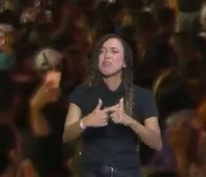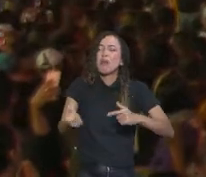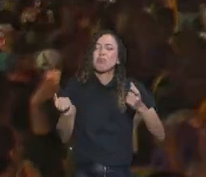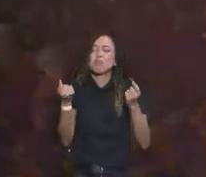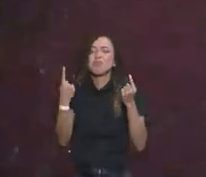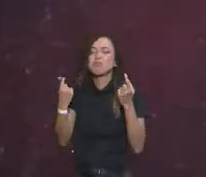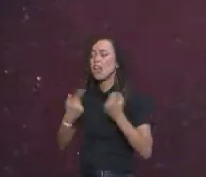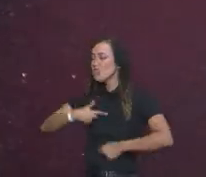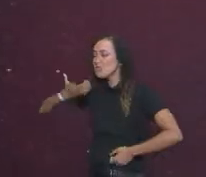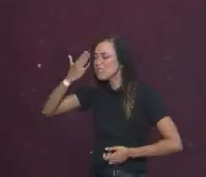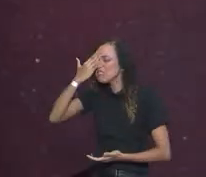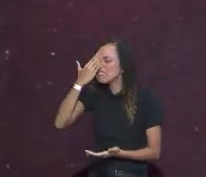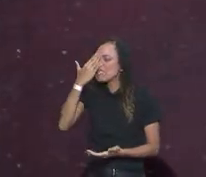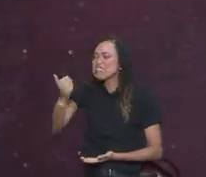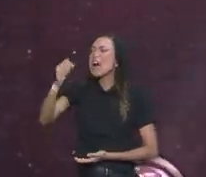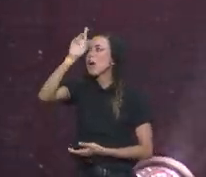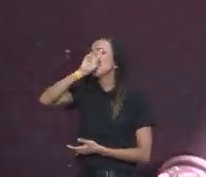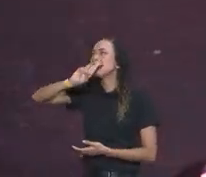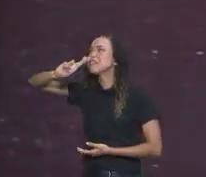vier